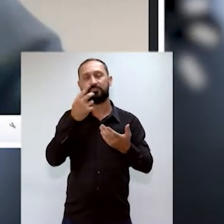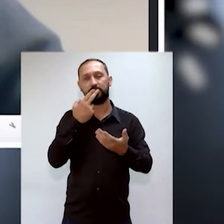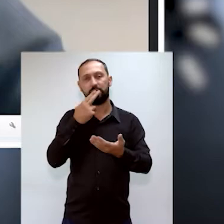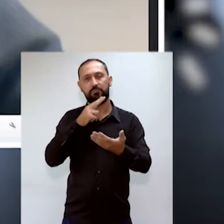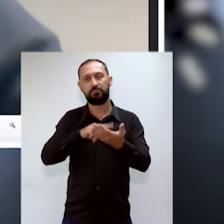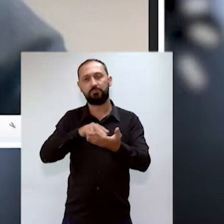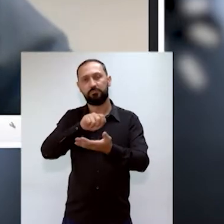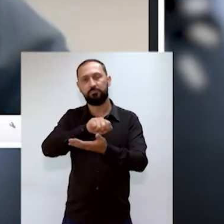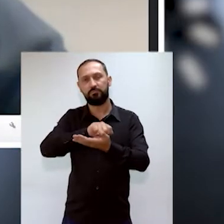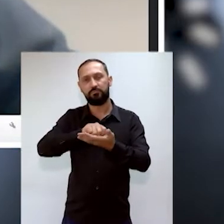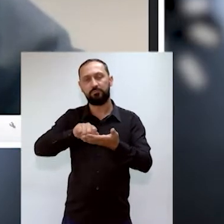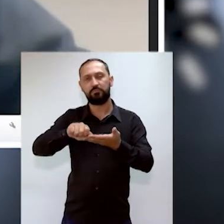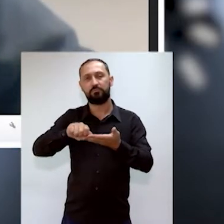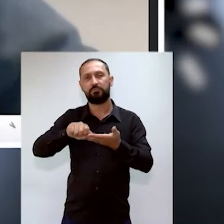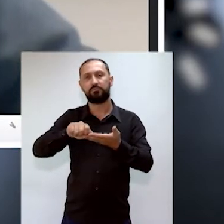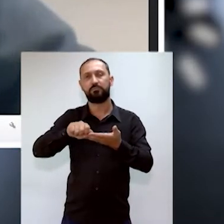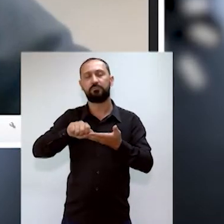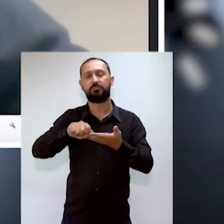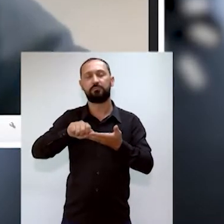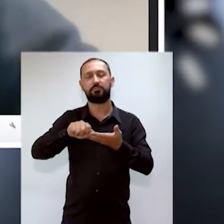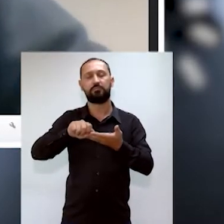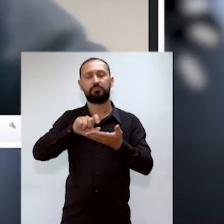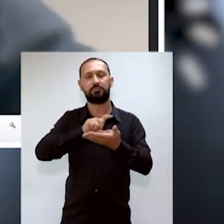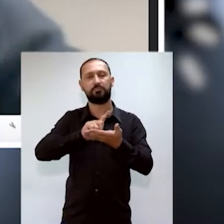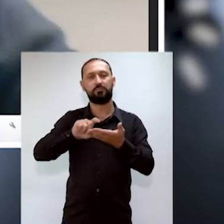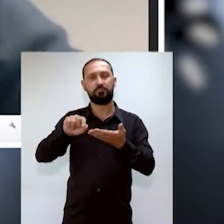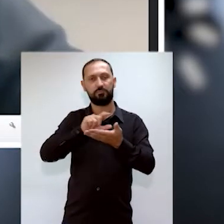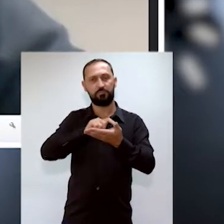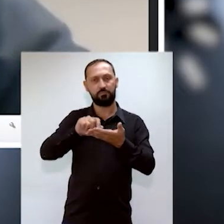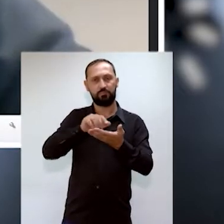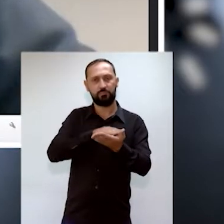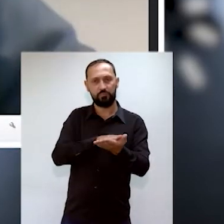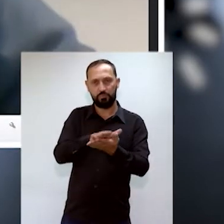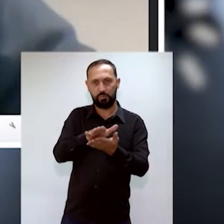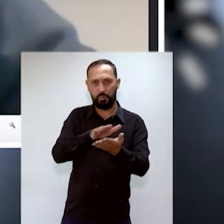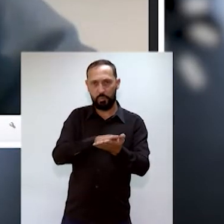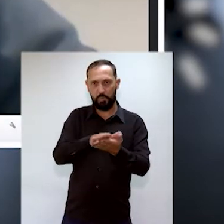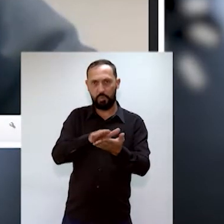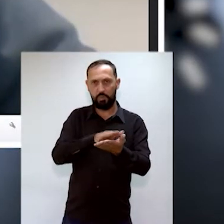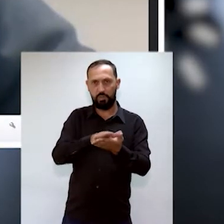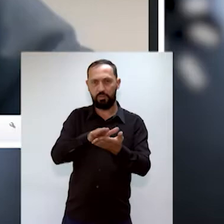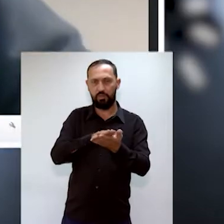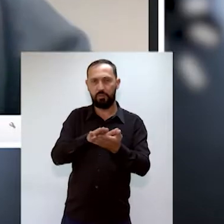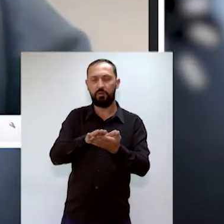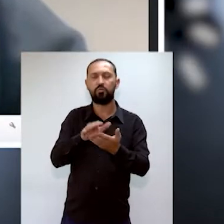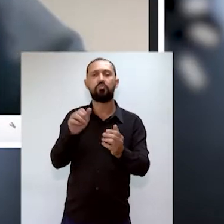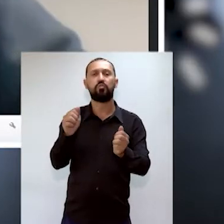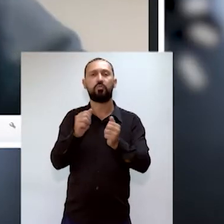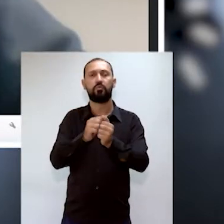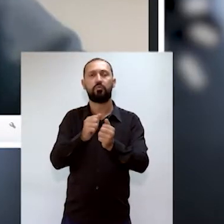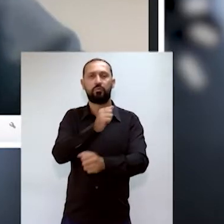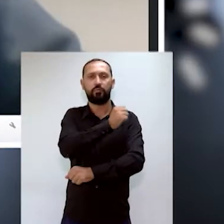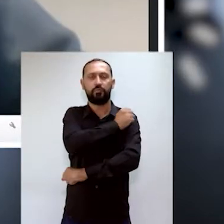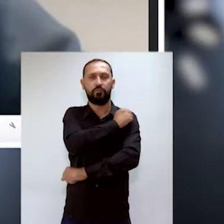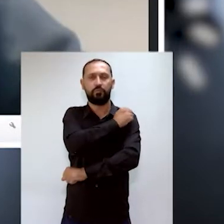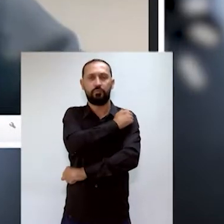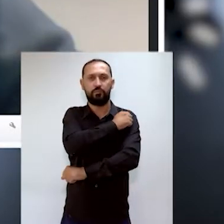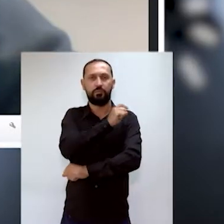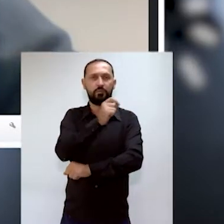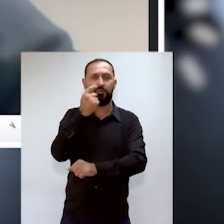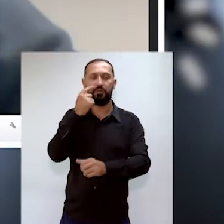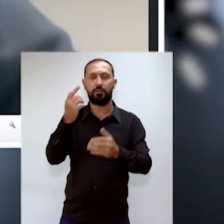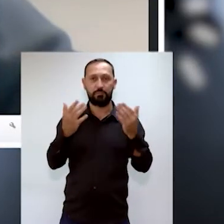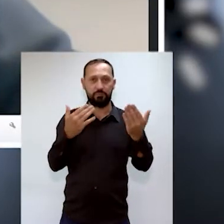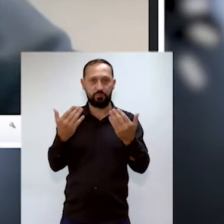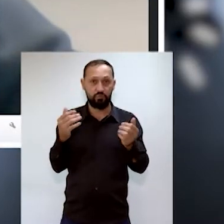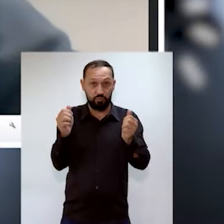eu publiquei recentemente, depois no final a gente pode até comentar mais, um texto com um acadêmico do